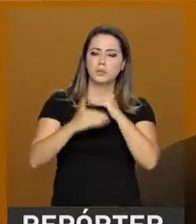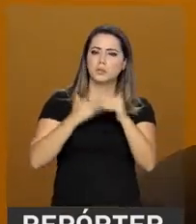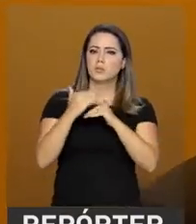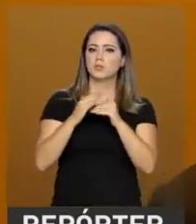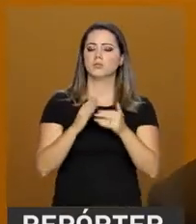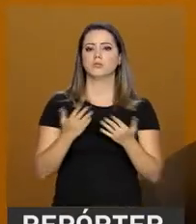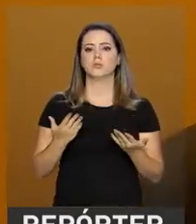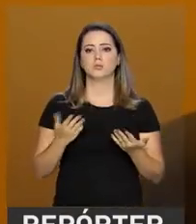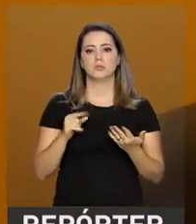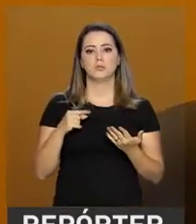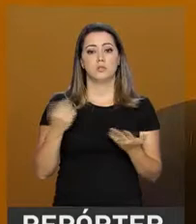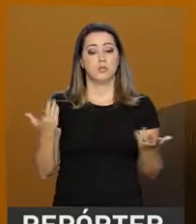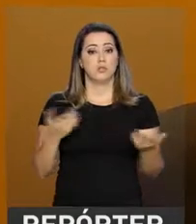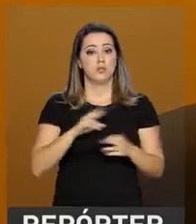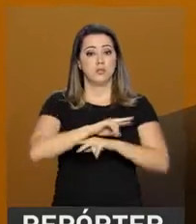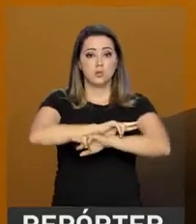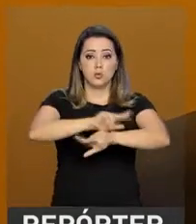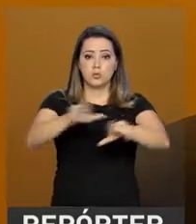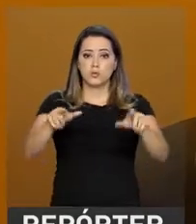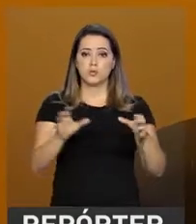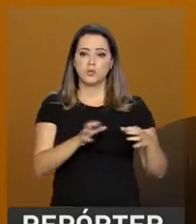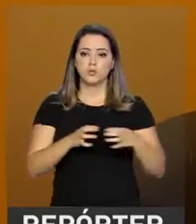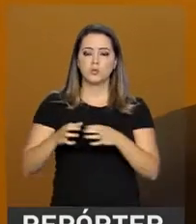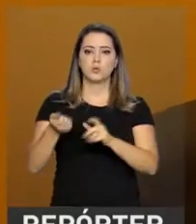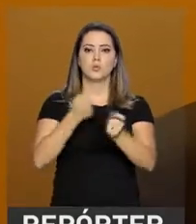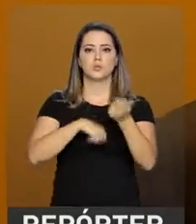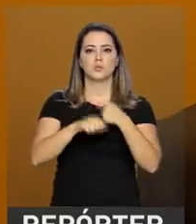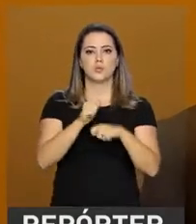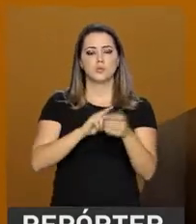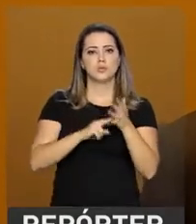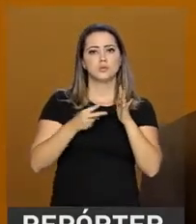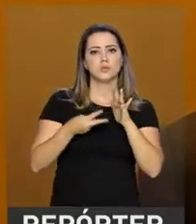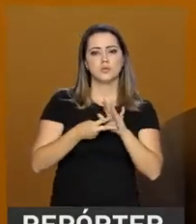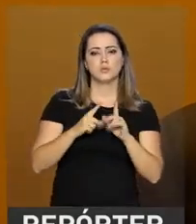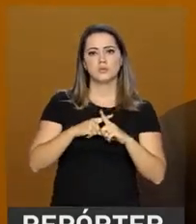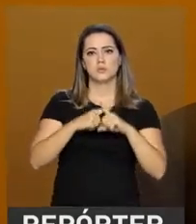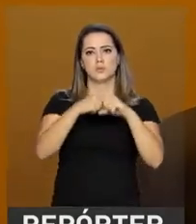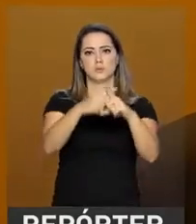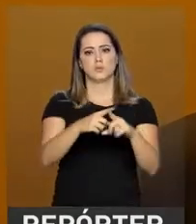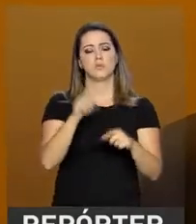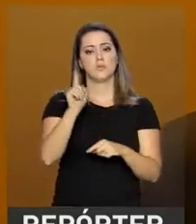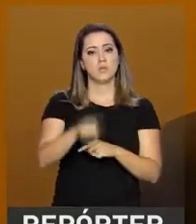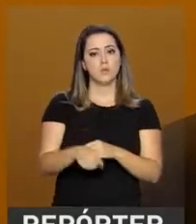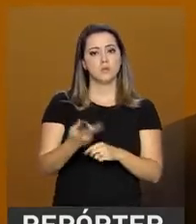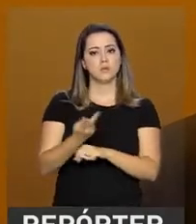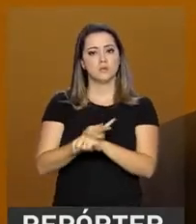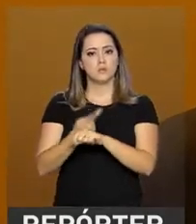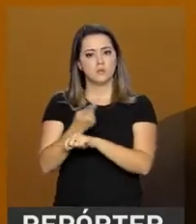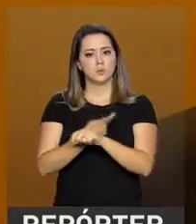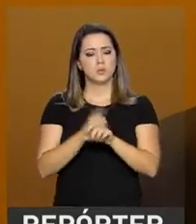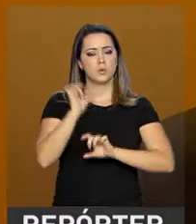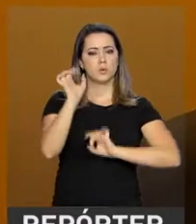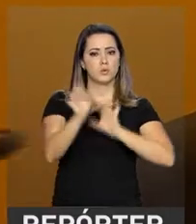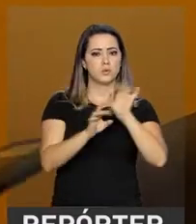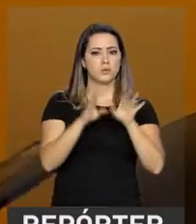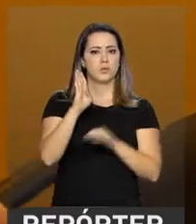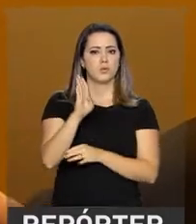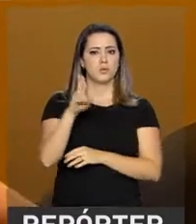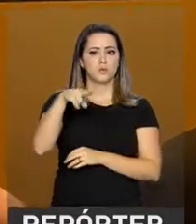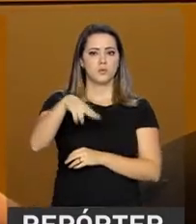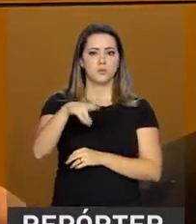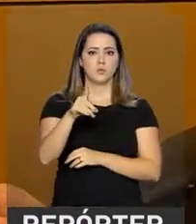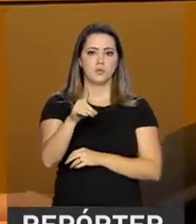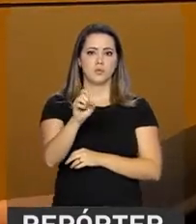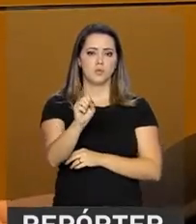começaram a aumentar, e que os diversos setores da economia estão respondendo positivamente. Elas estão procurando especialmente o